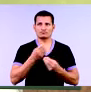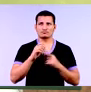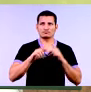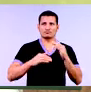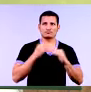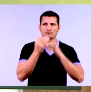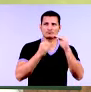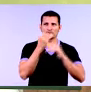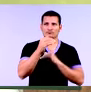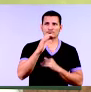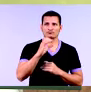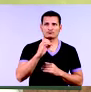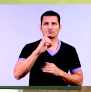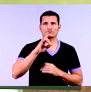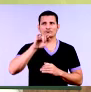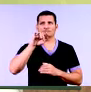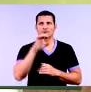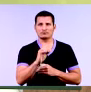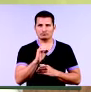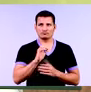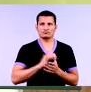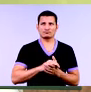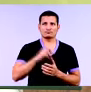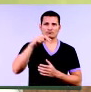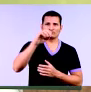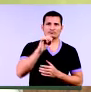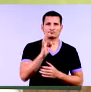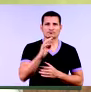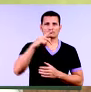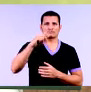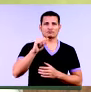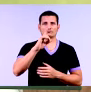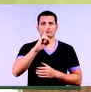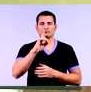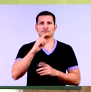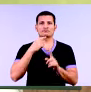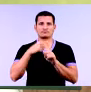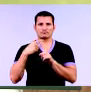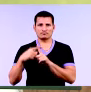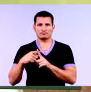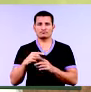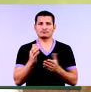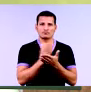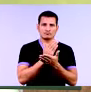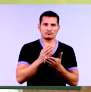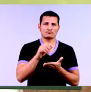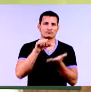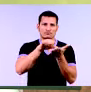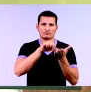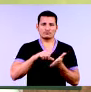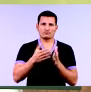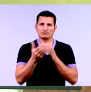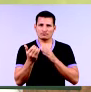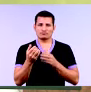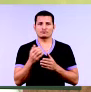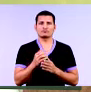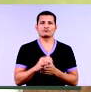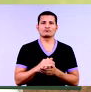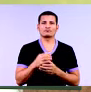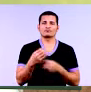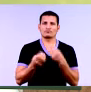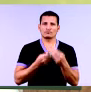um código no Notepad++, foi até uma solicitação de alguns polos, solicitando um tutorial de como desenvolver e